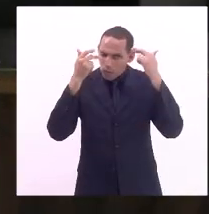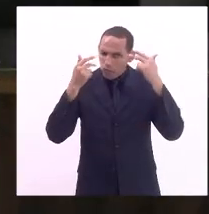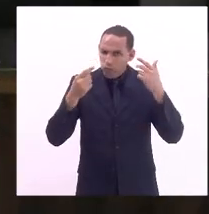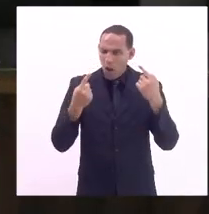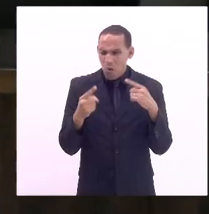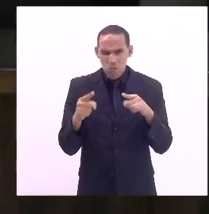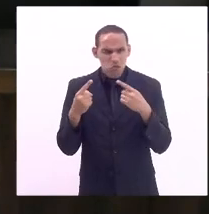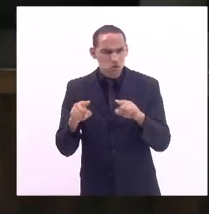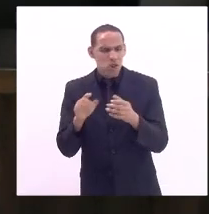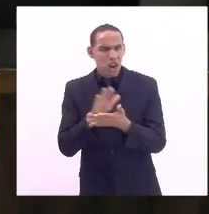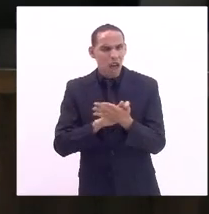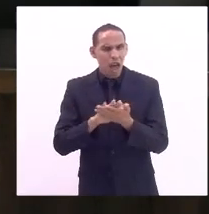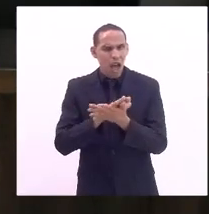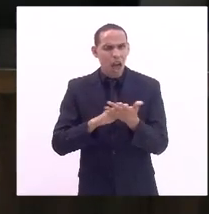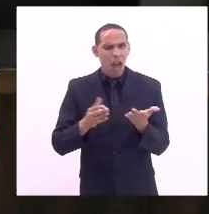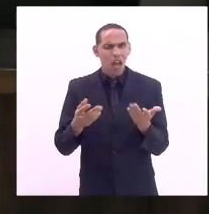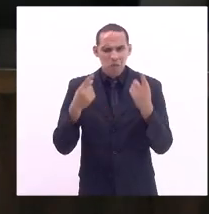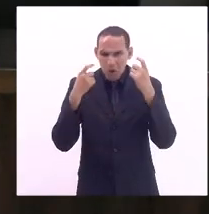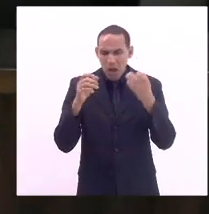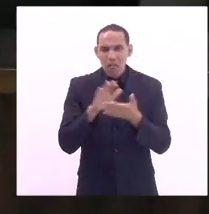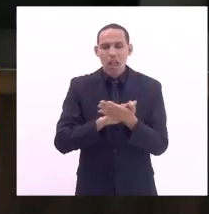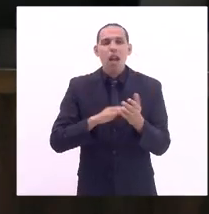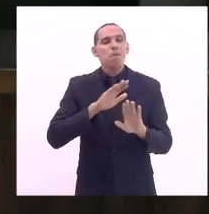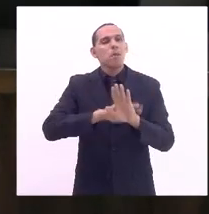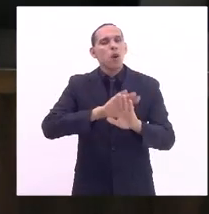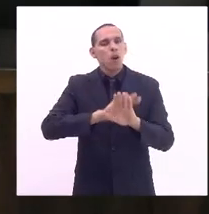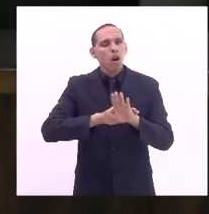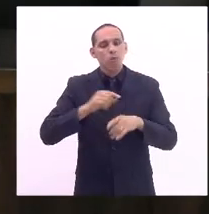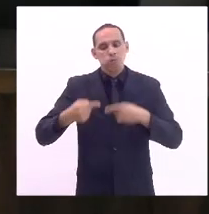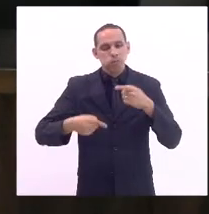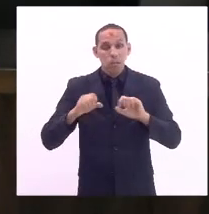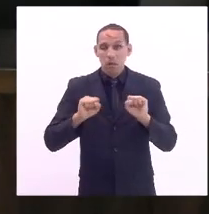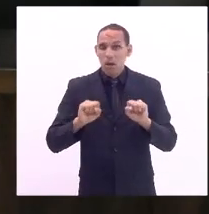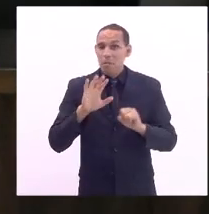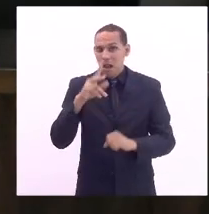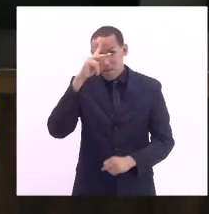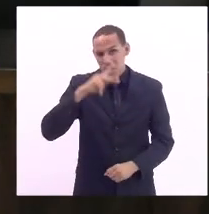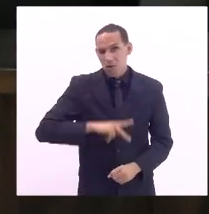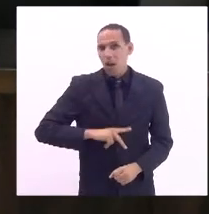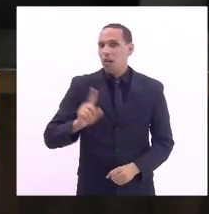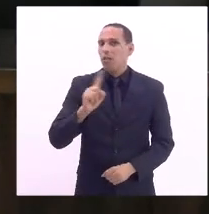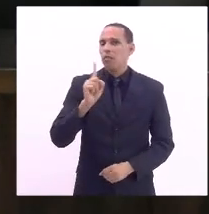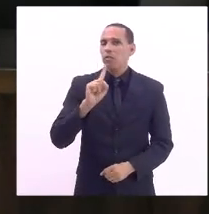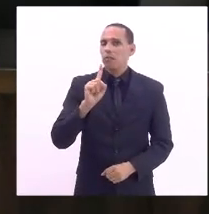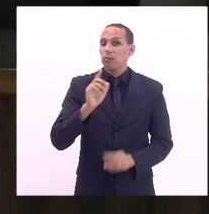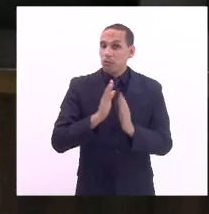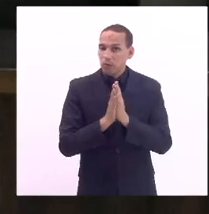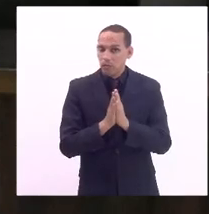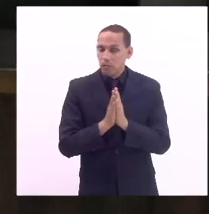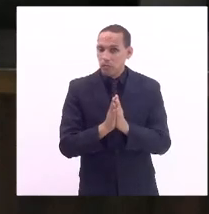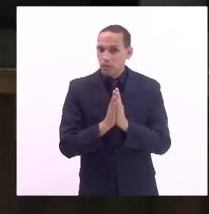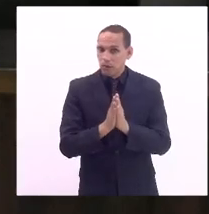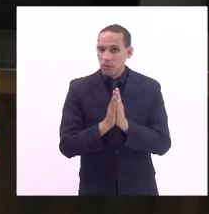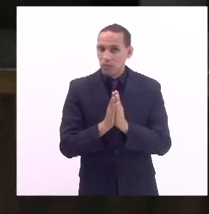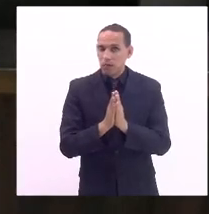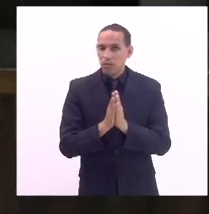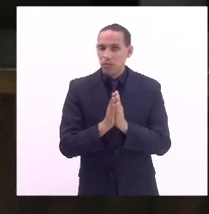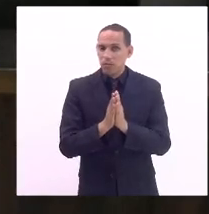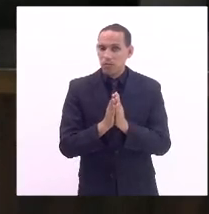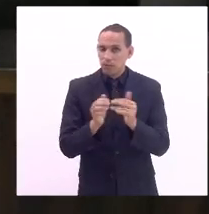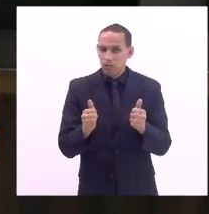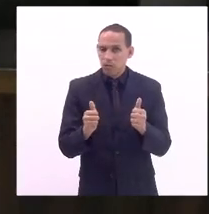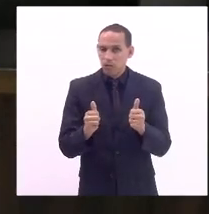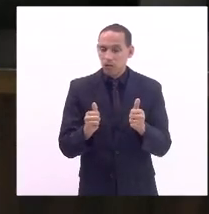agredir o companheiro, fazer o disputa ideológico, ok. Mas sem ser pessoal, por favor. Por favor. Tá